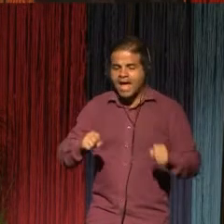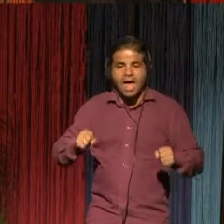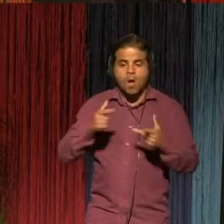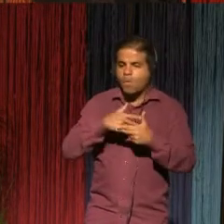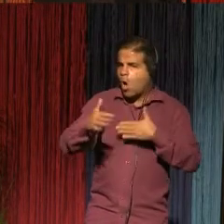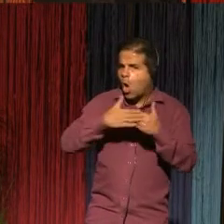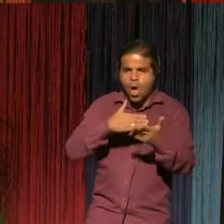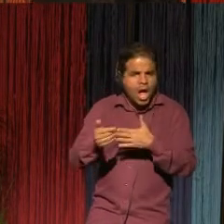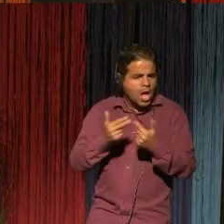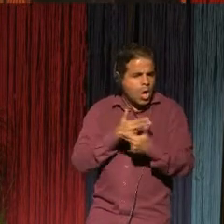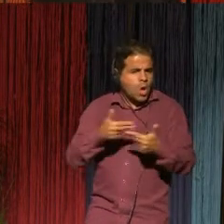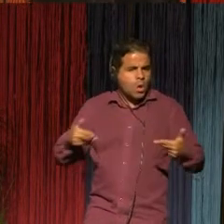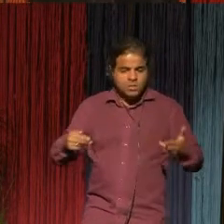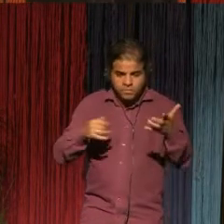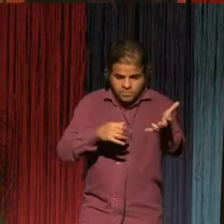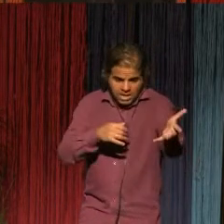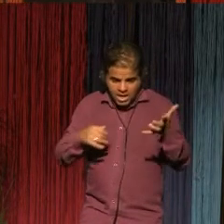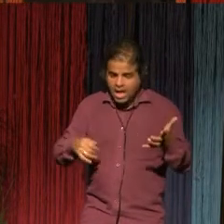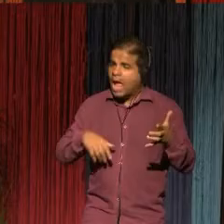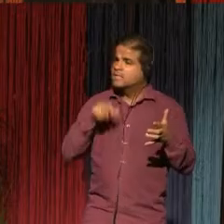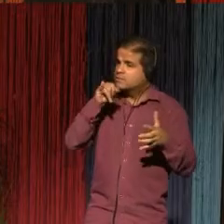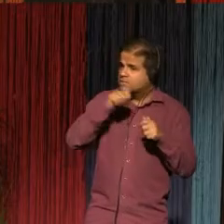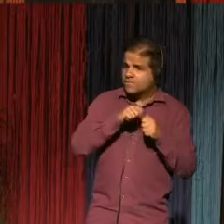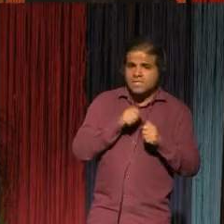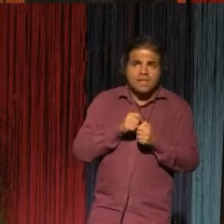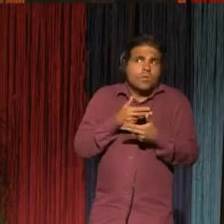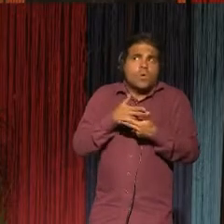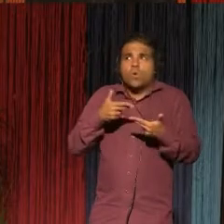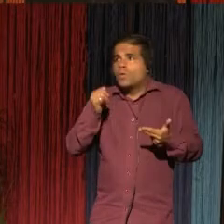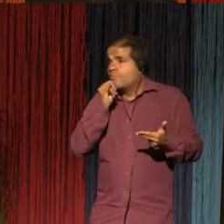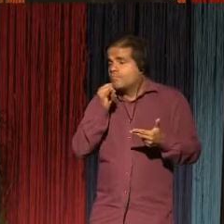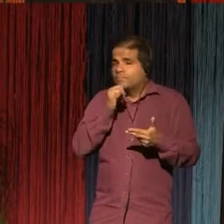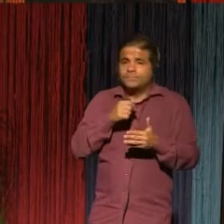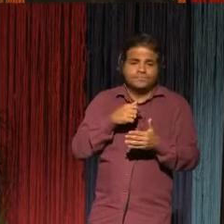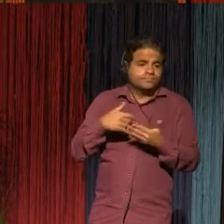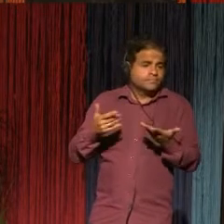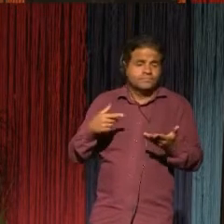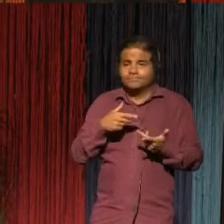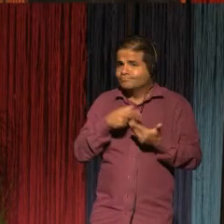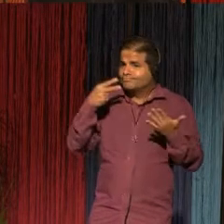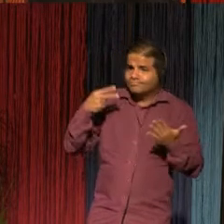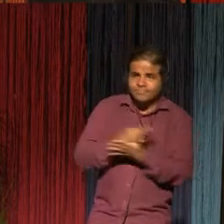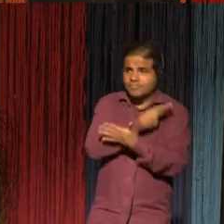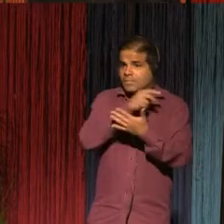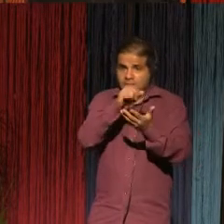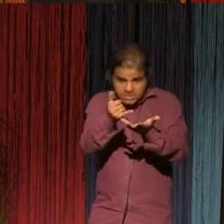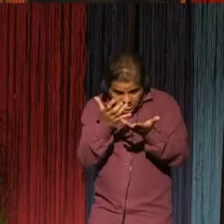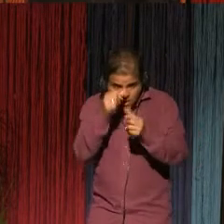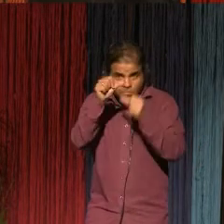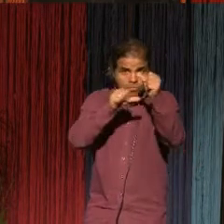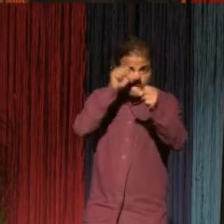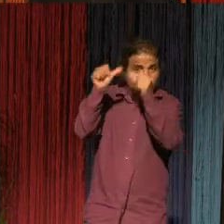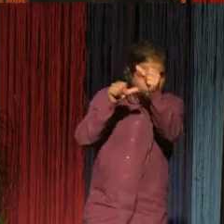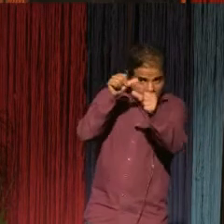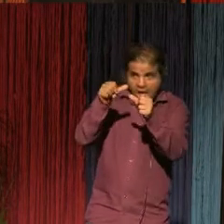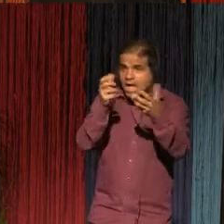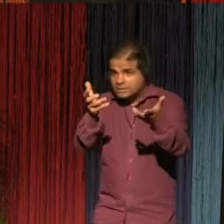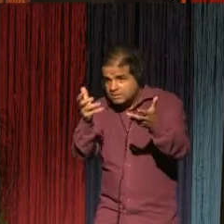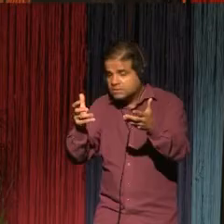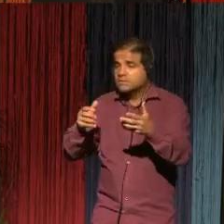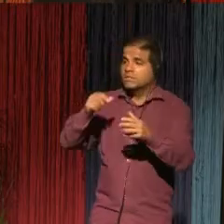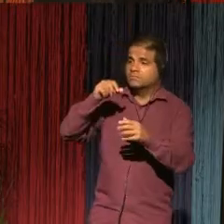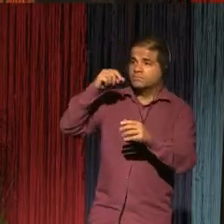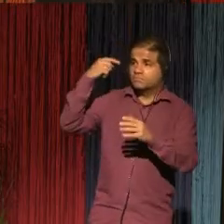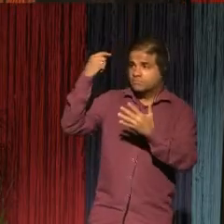você quisesse e se você fizesse alguma coisa socialmente inadequada. Se a gente quiser mudar, se a gente quiser